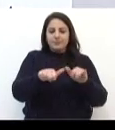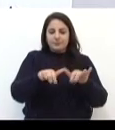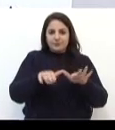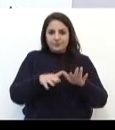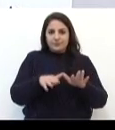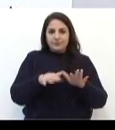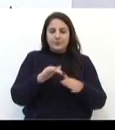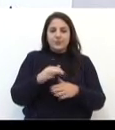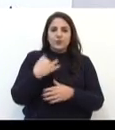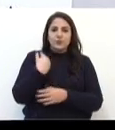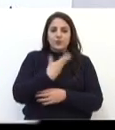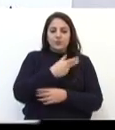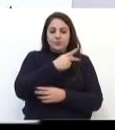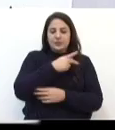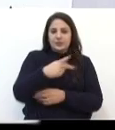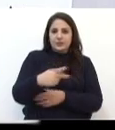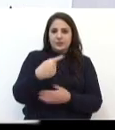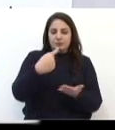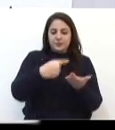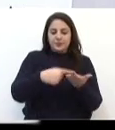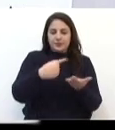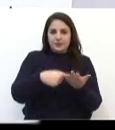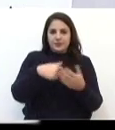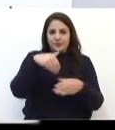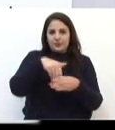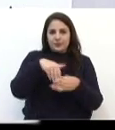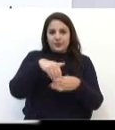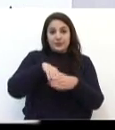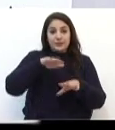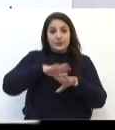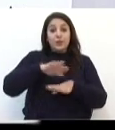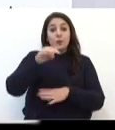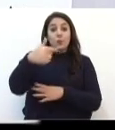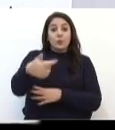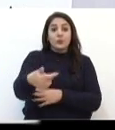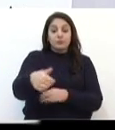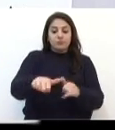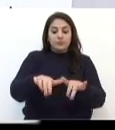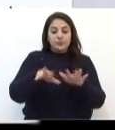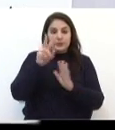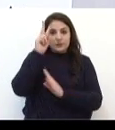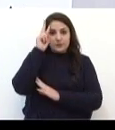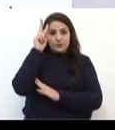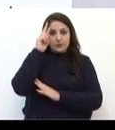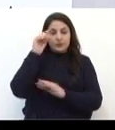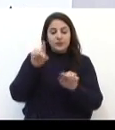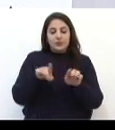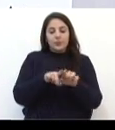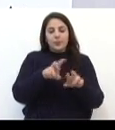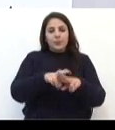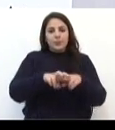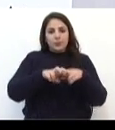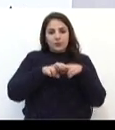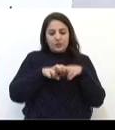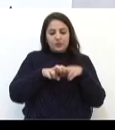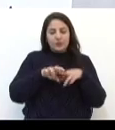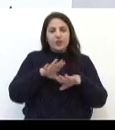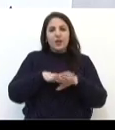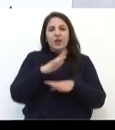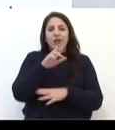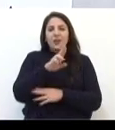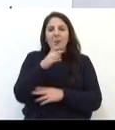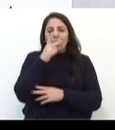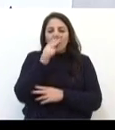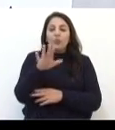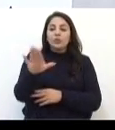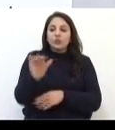presidente se comprometeu que votaríamos já na próxima sessão, na segunda-feira, e a partir disso é chamar